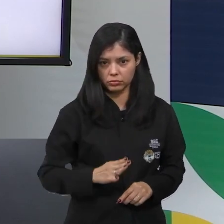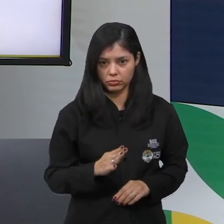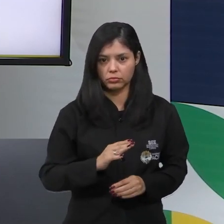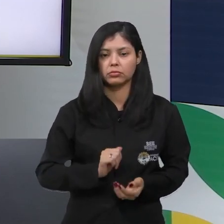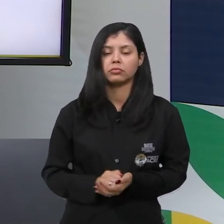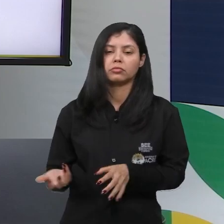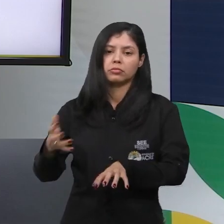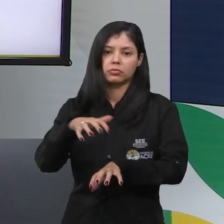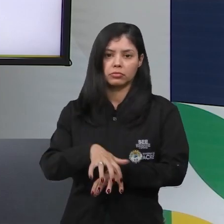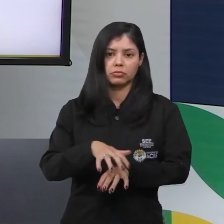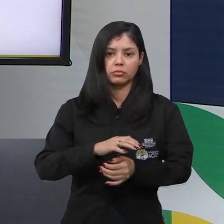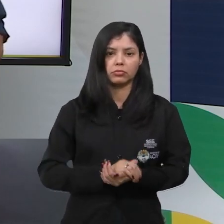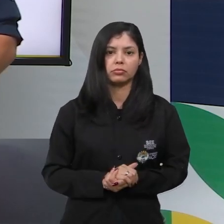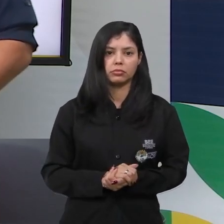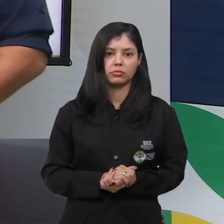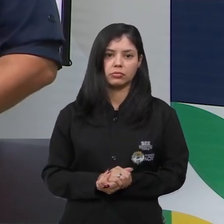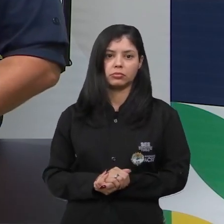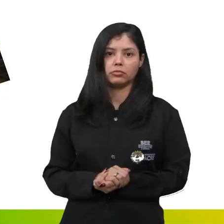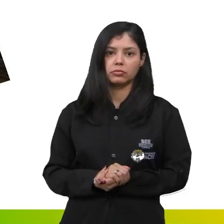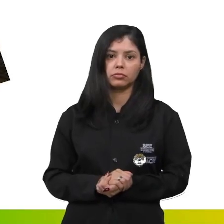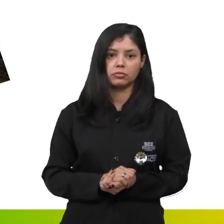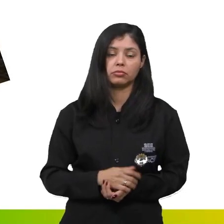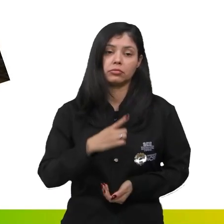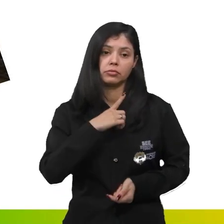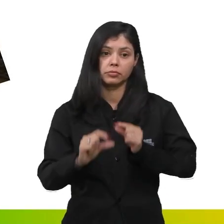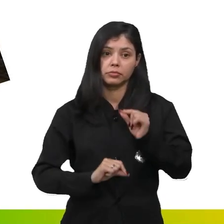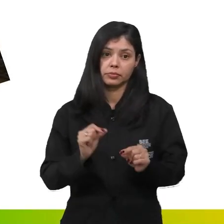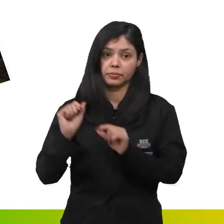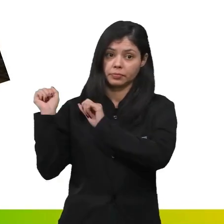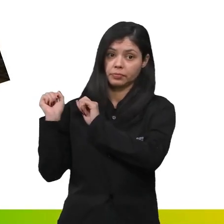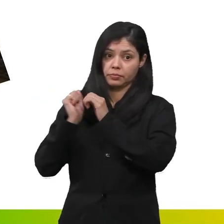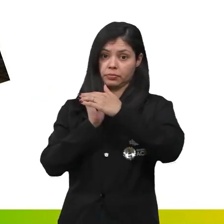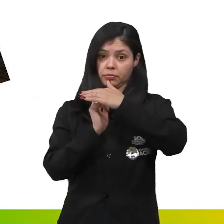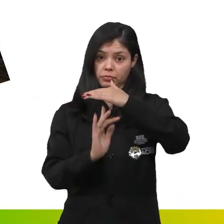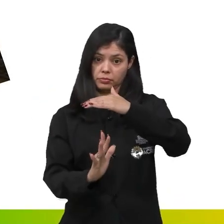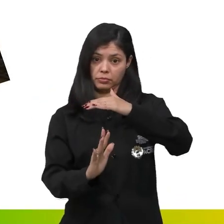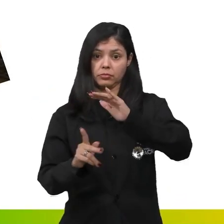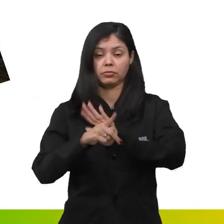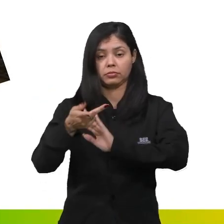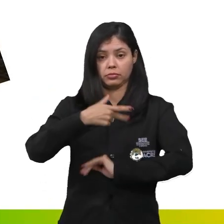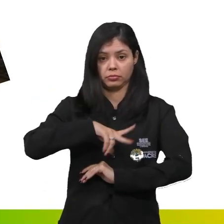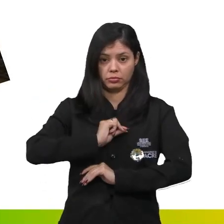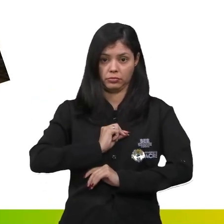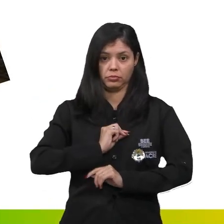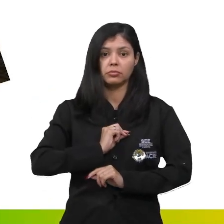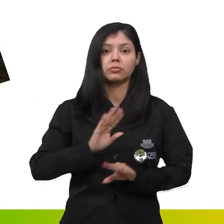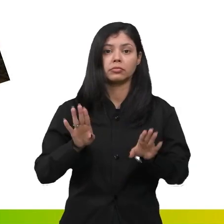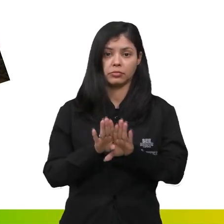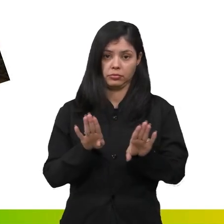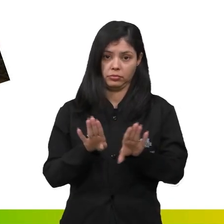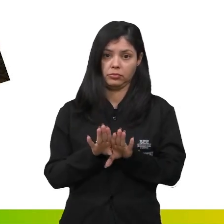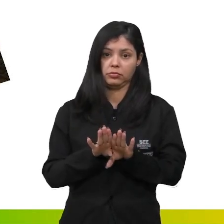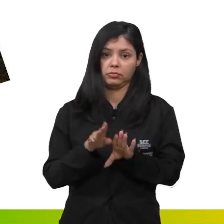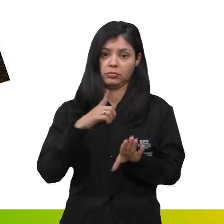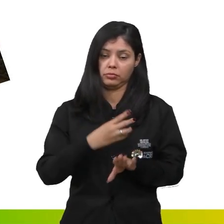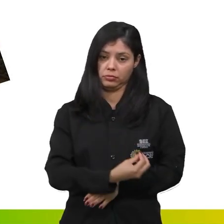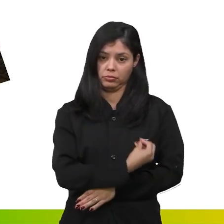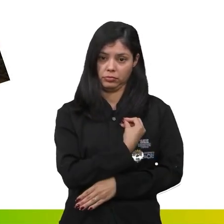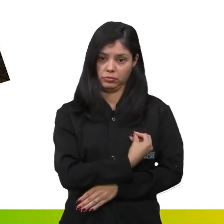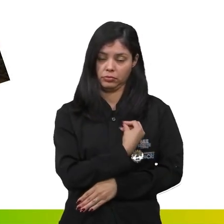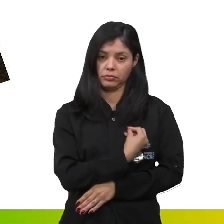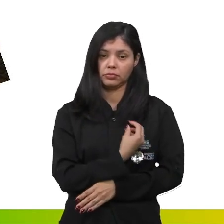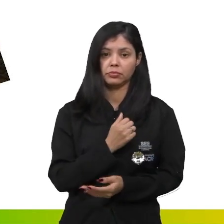Brasil colonial. De forma que a migração portuguesa, pessoal, também esteve